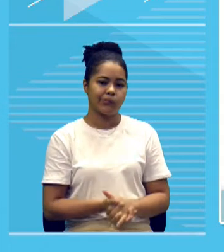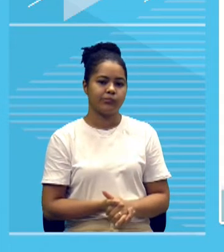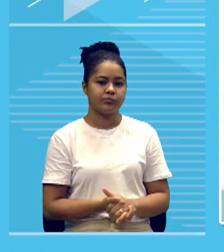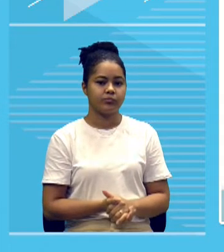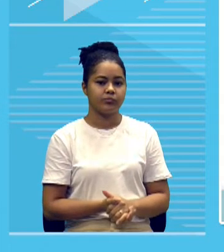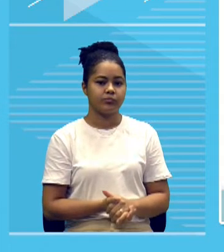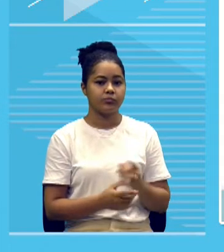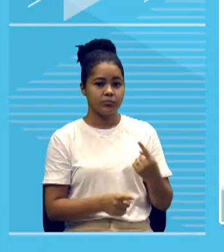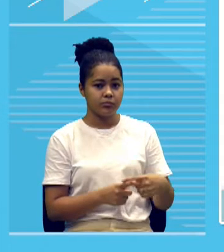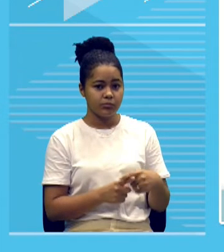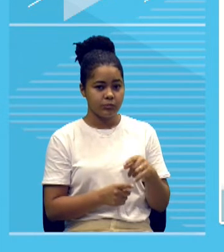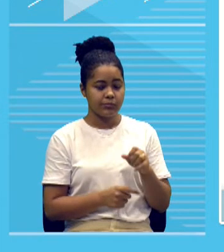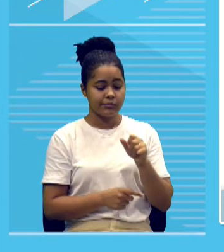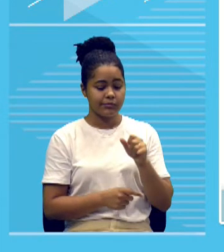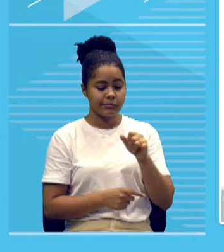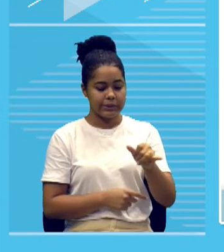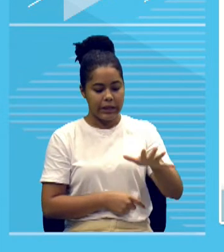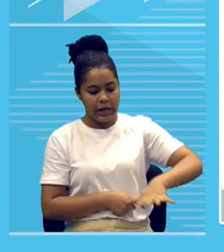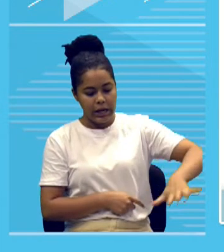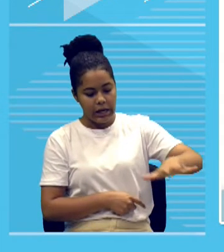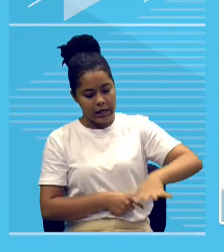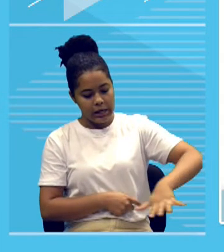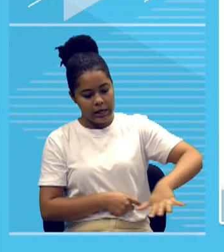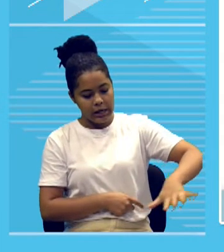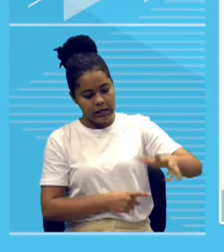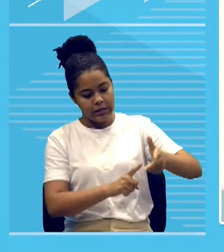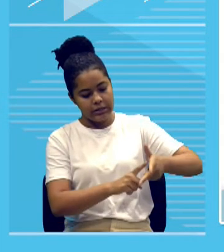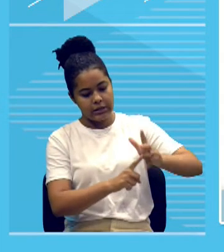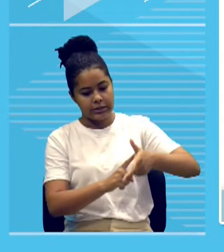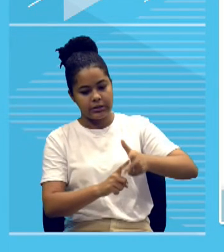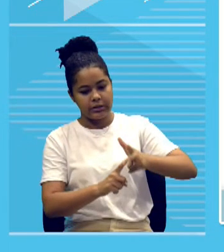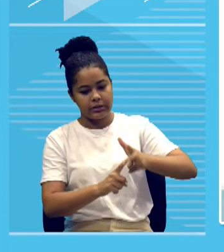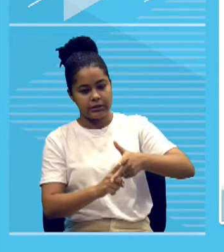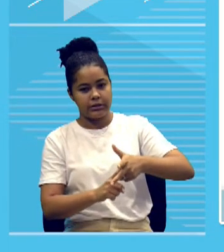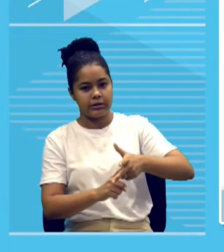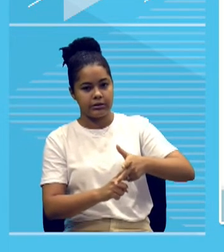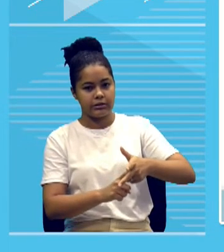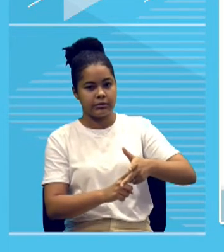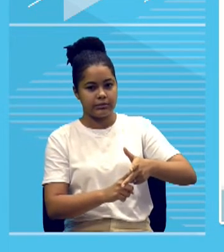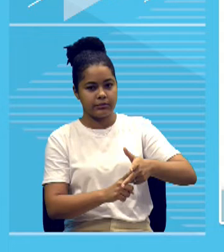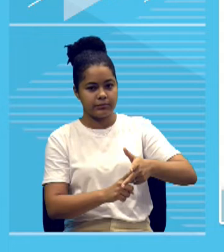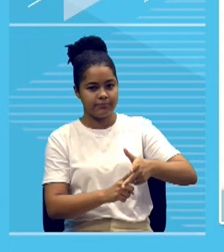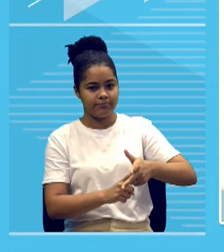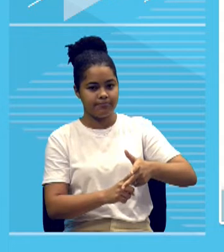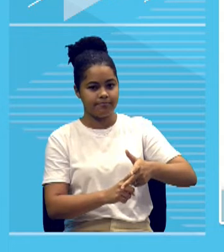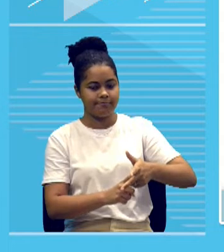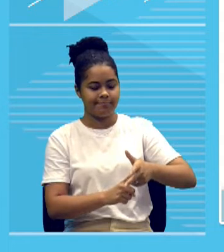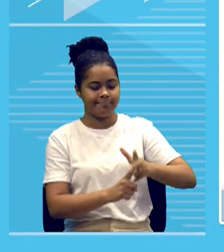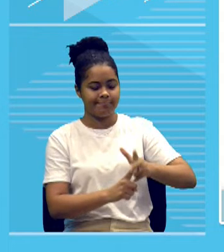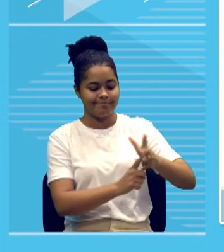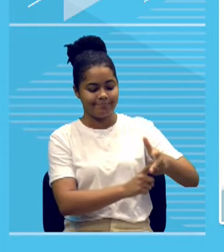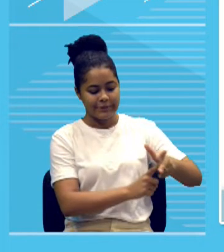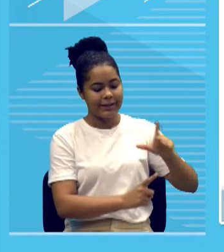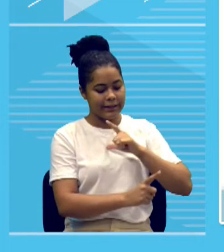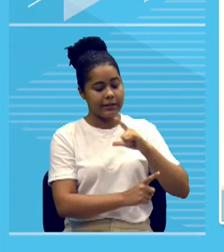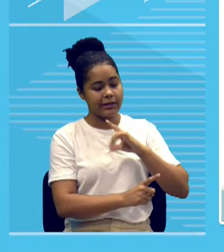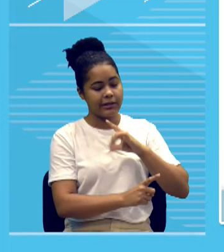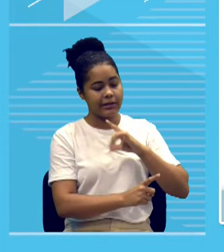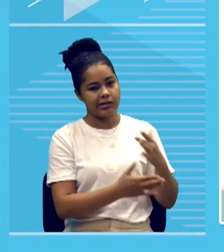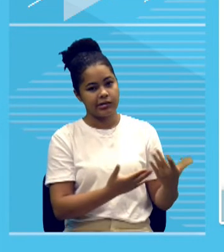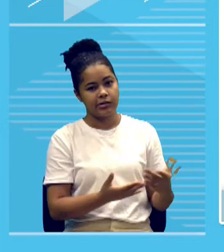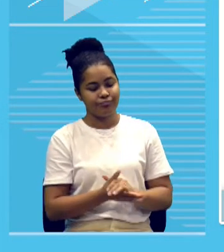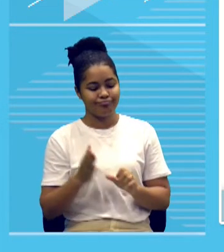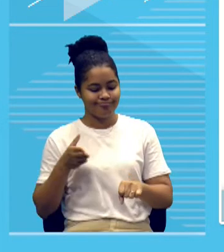você tiver um parque eólico na região do litoral como eu estive agora no estado do Maranhão e Barreirinha se você não